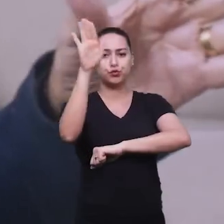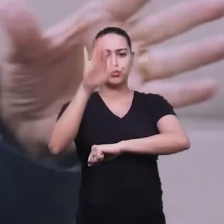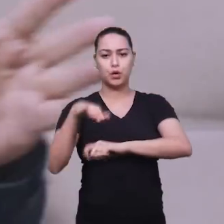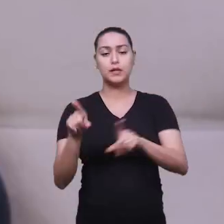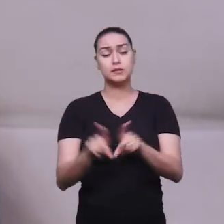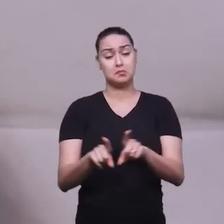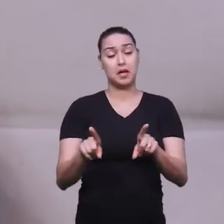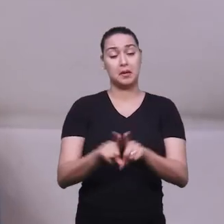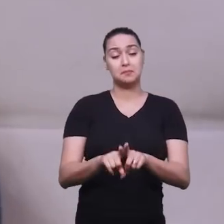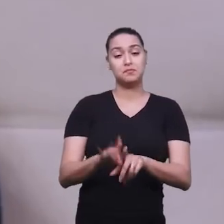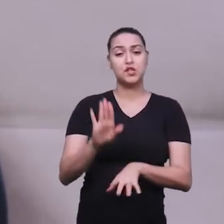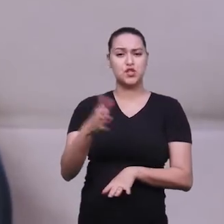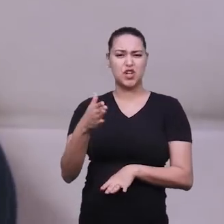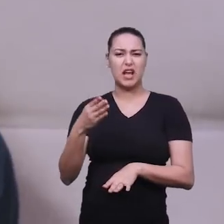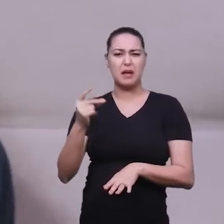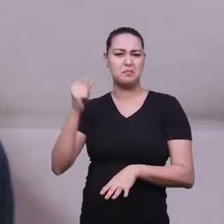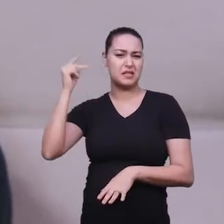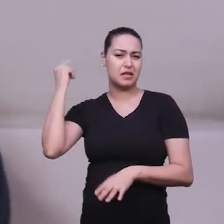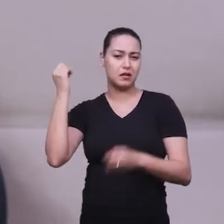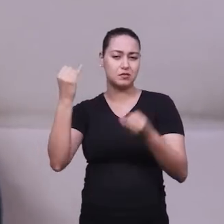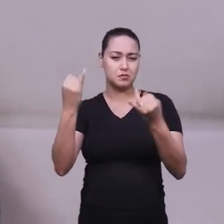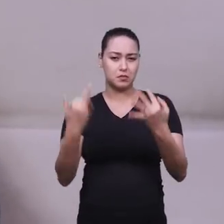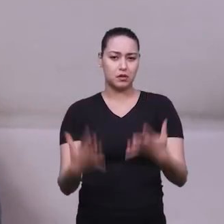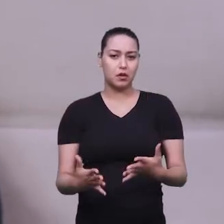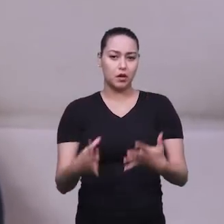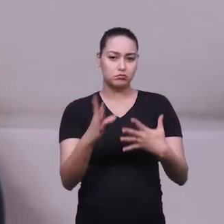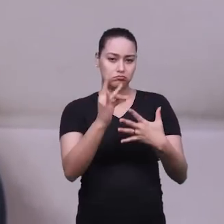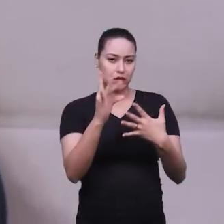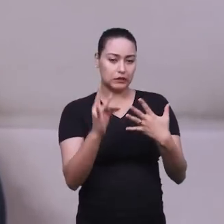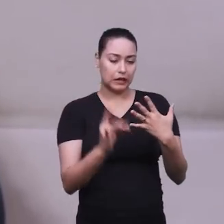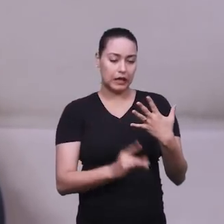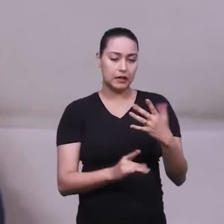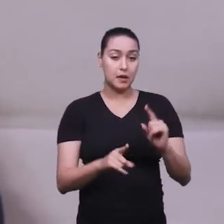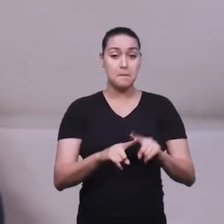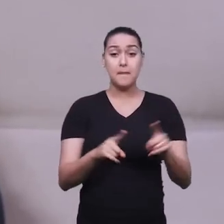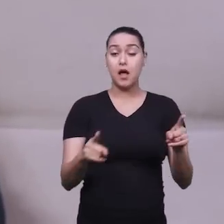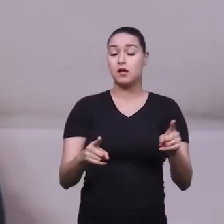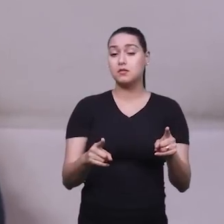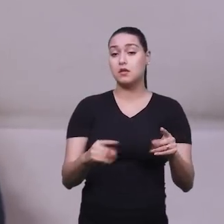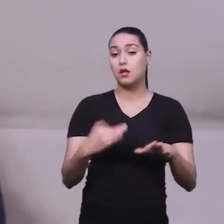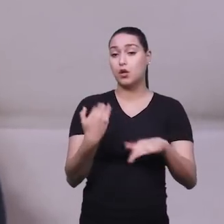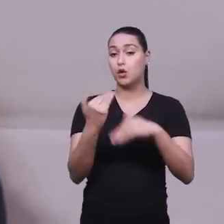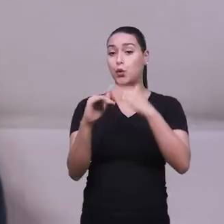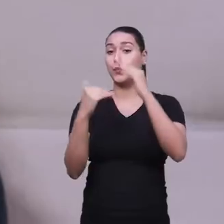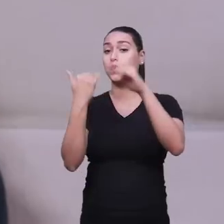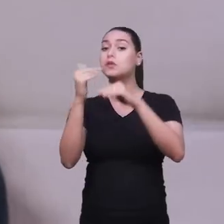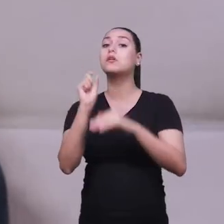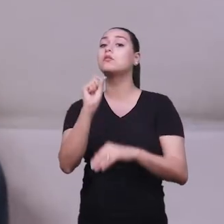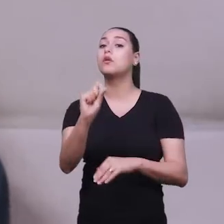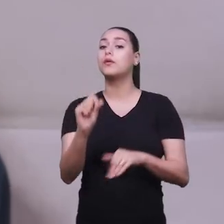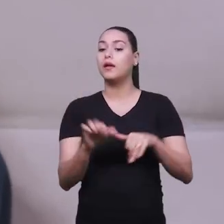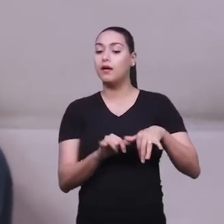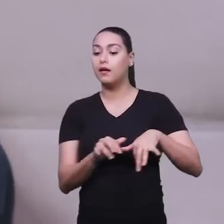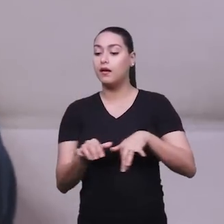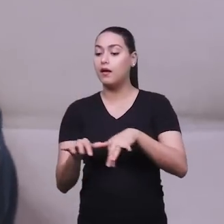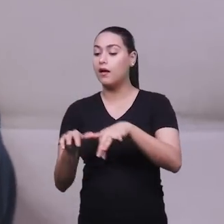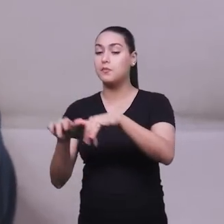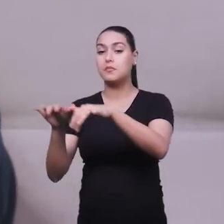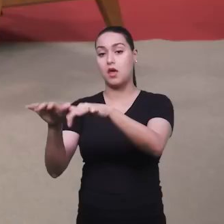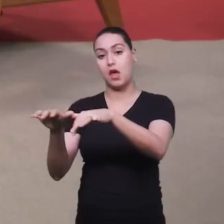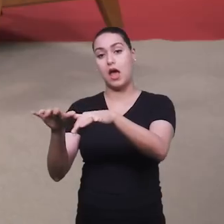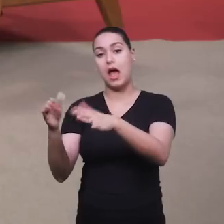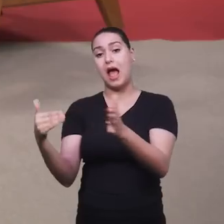último programa, né? E o processo? O processo foi a caminhada até a